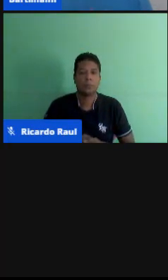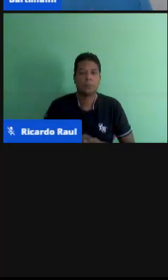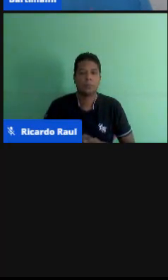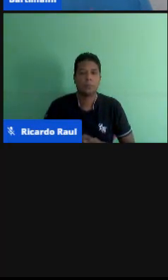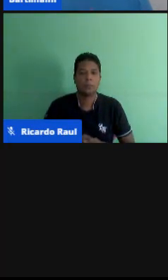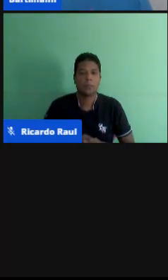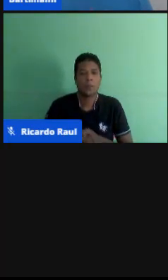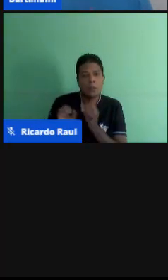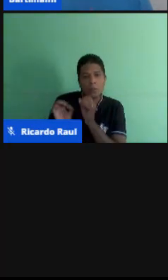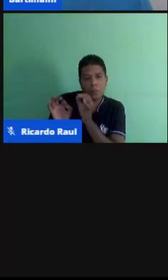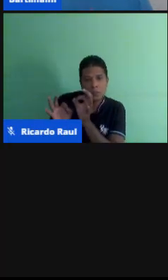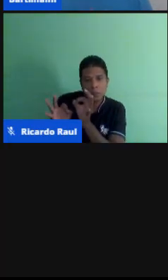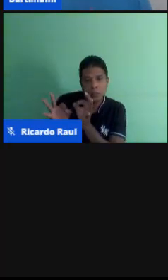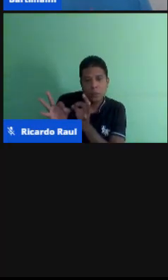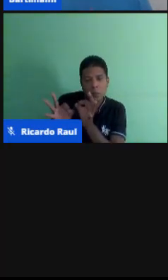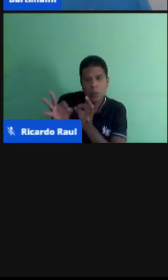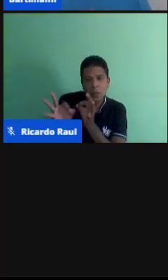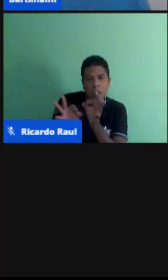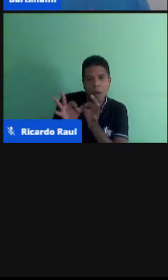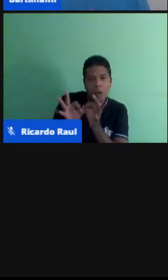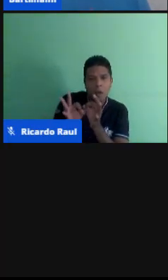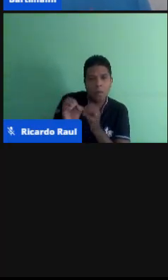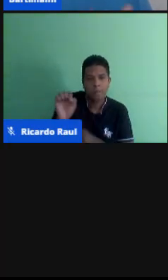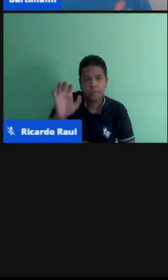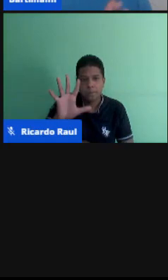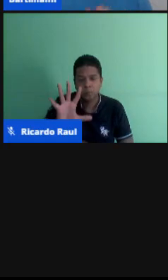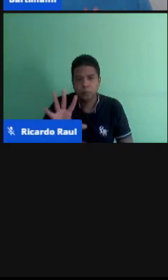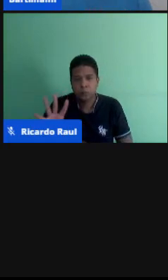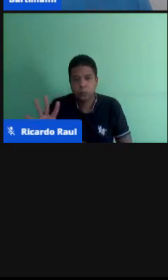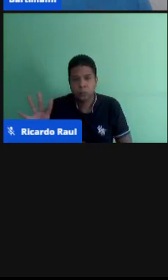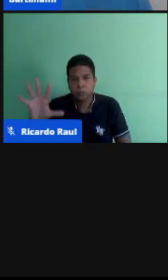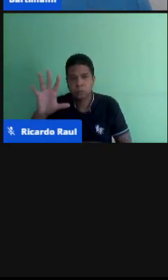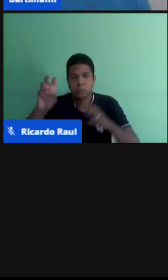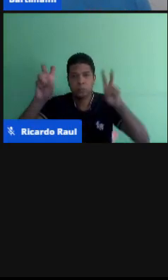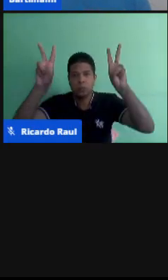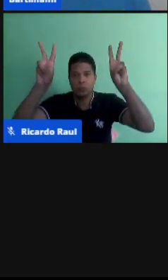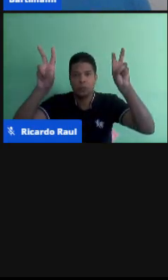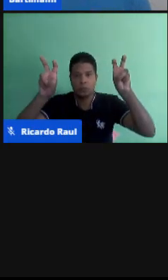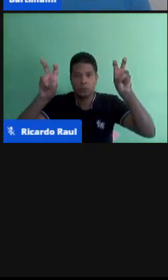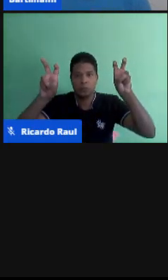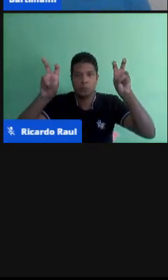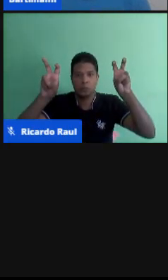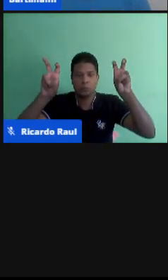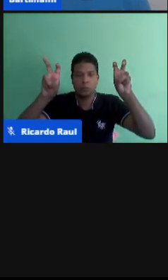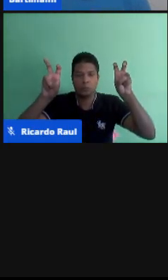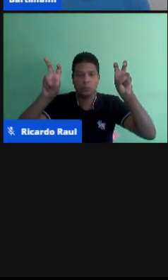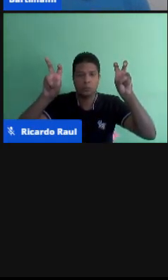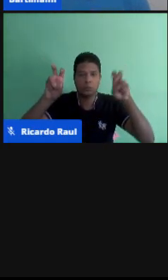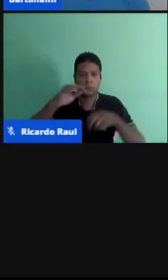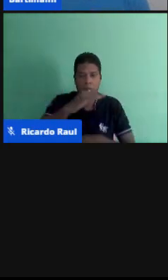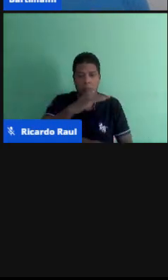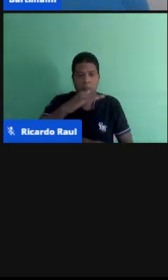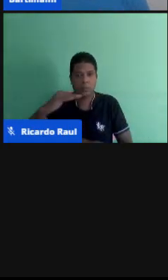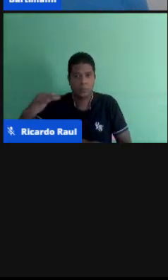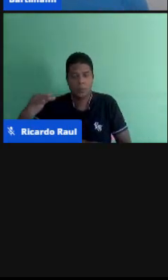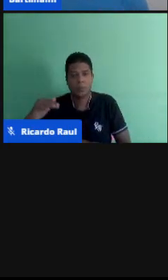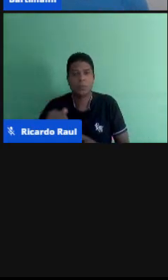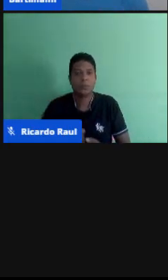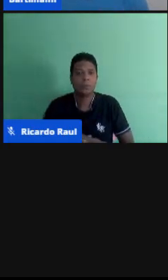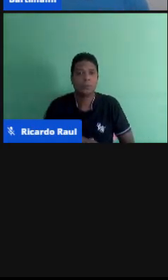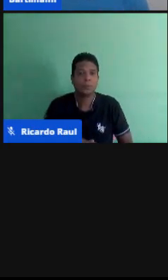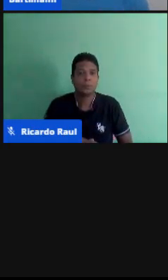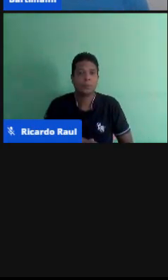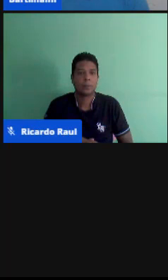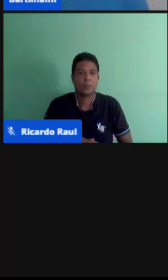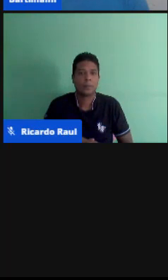Quanto à organização, o MAP Biomas trabalha com temas horizontais. Esses temas horizontais, inicialmente, eles constituem os